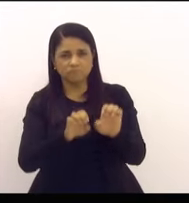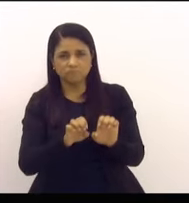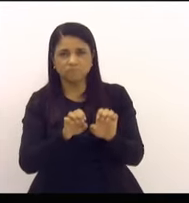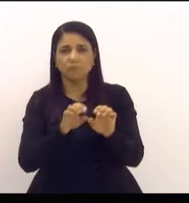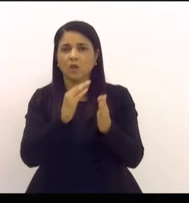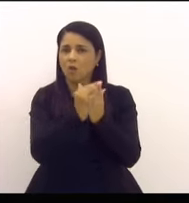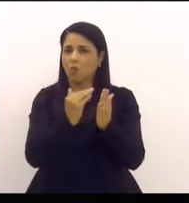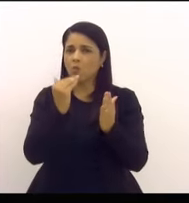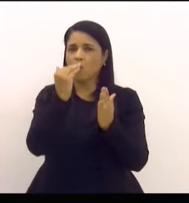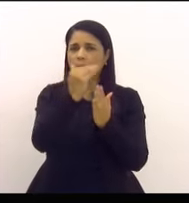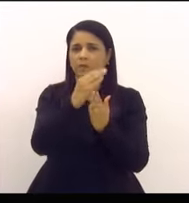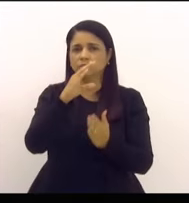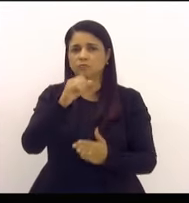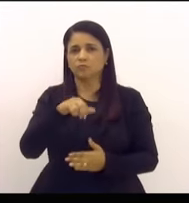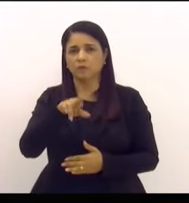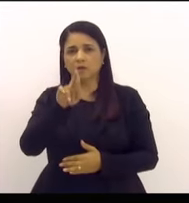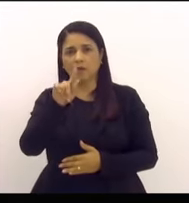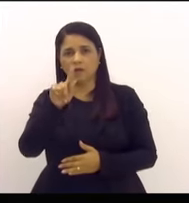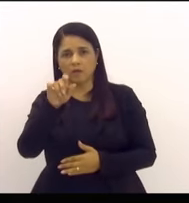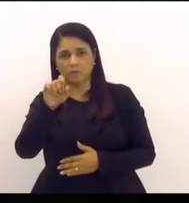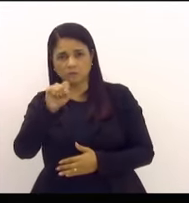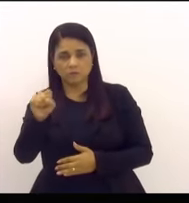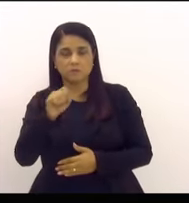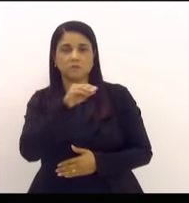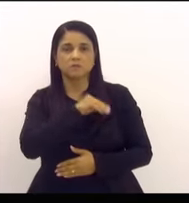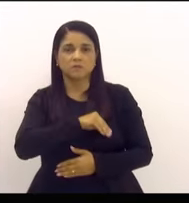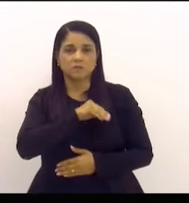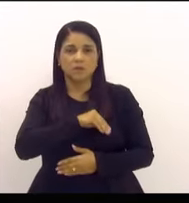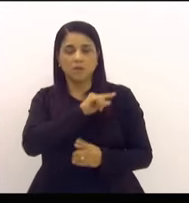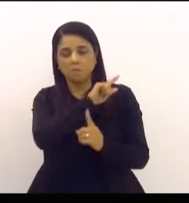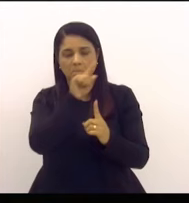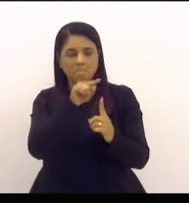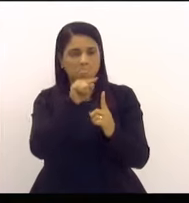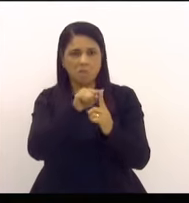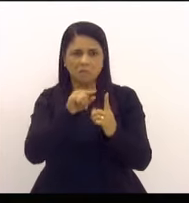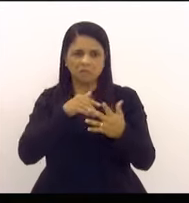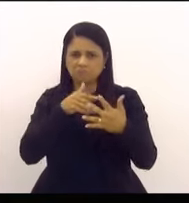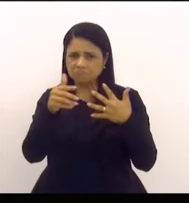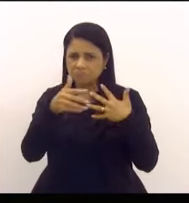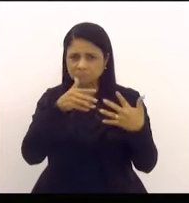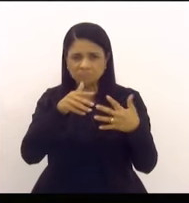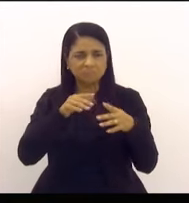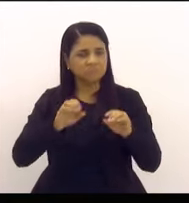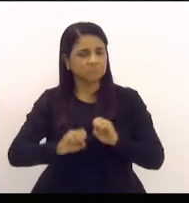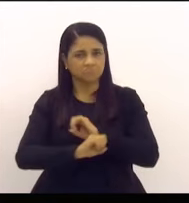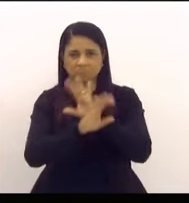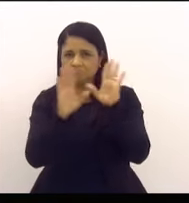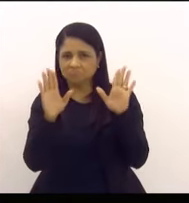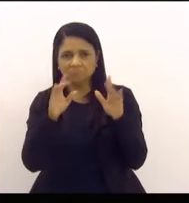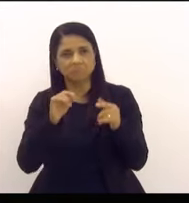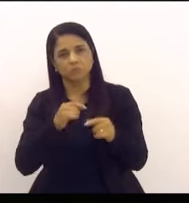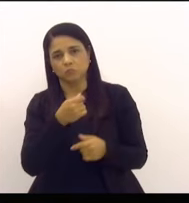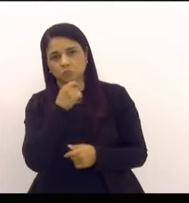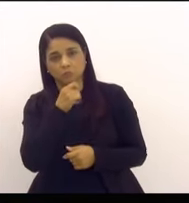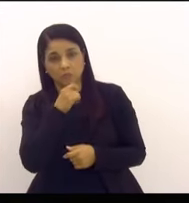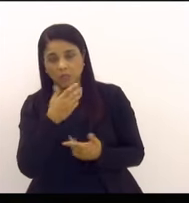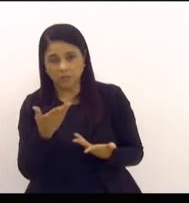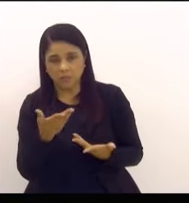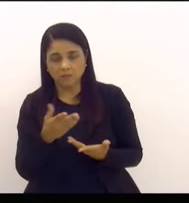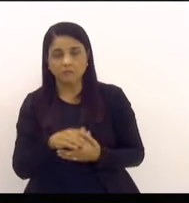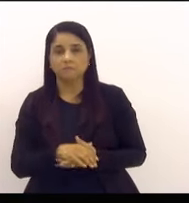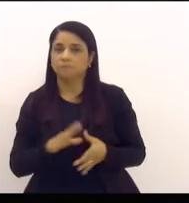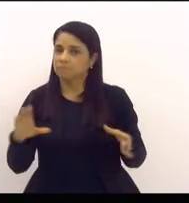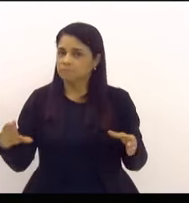de cargos e salários, as metas que não nos são nítidas. Então, assim, não faremos coro